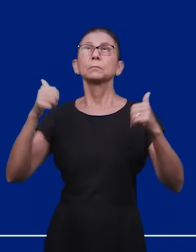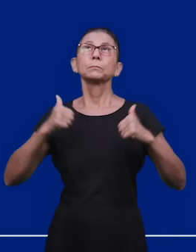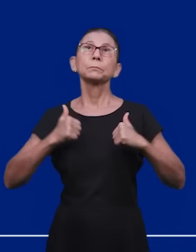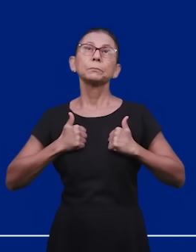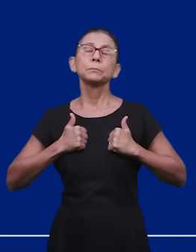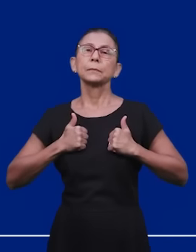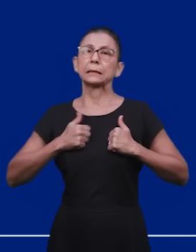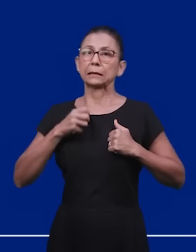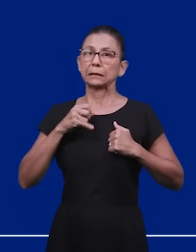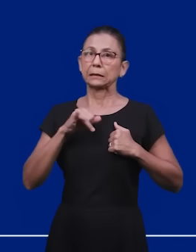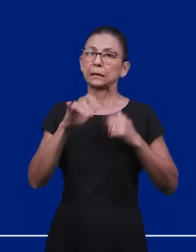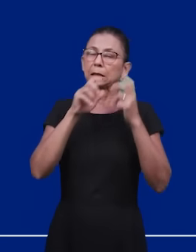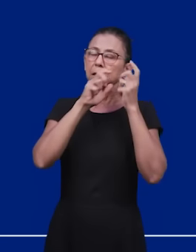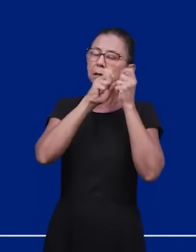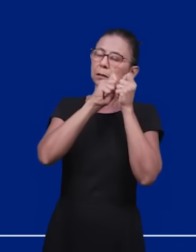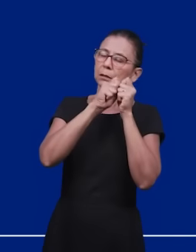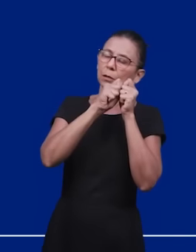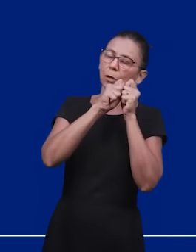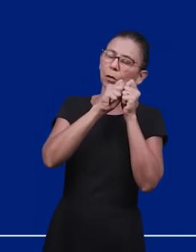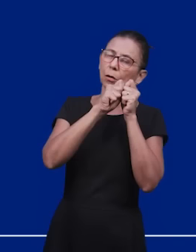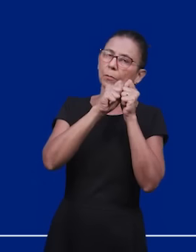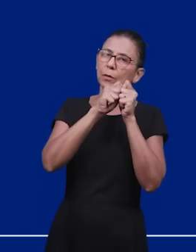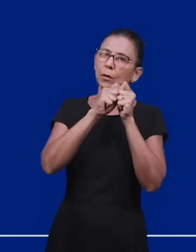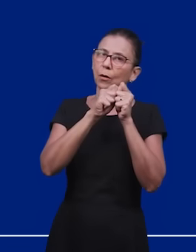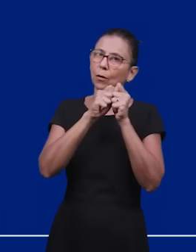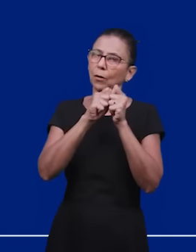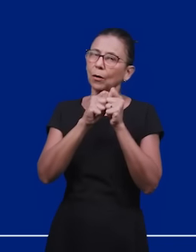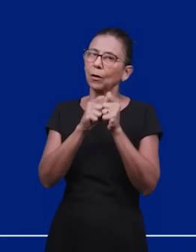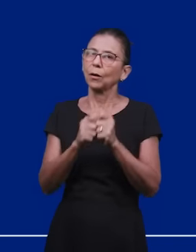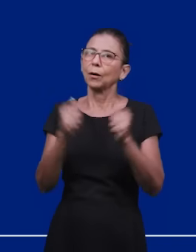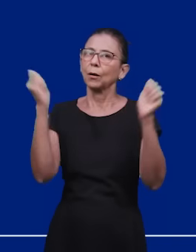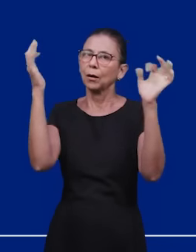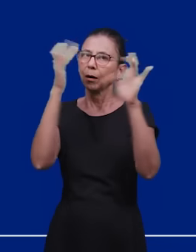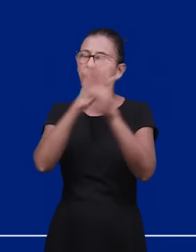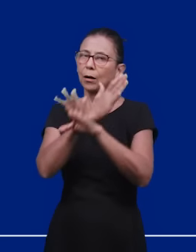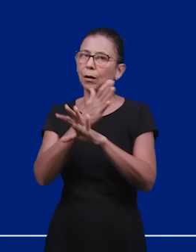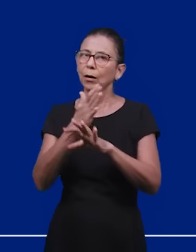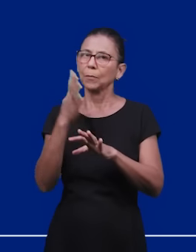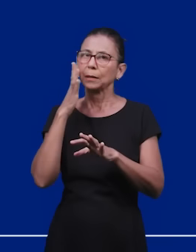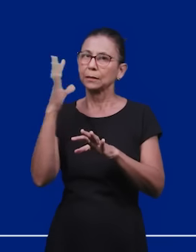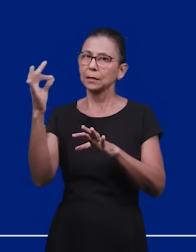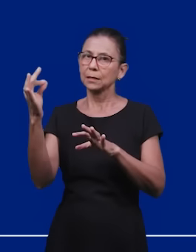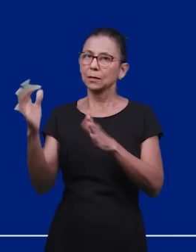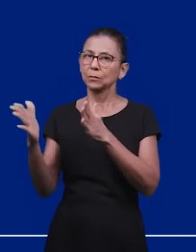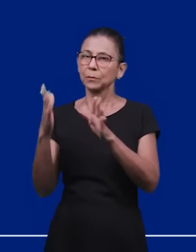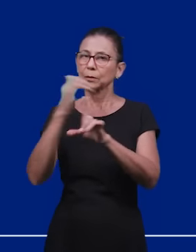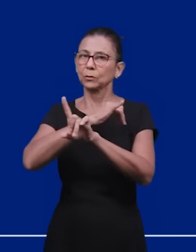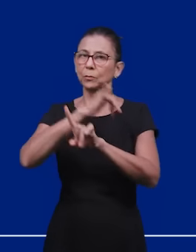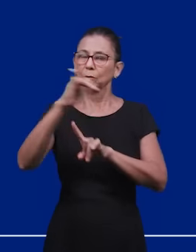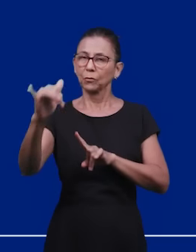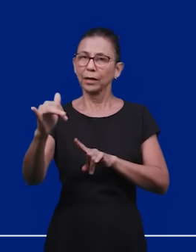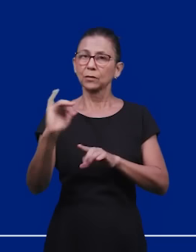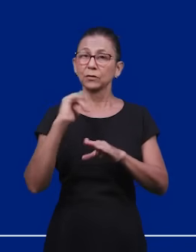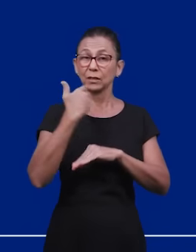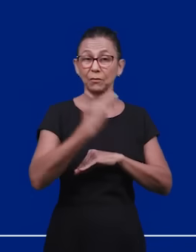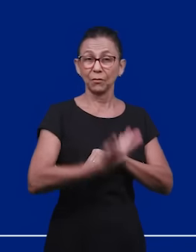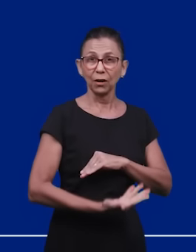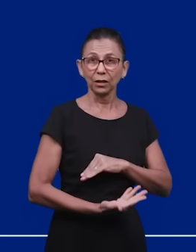Quem dorme está desligado do momento profético que vivemos. Obrigada, Márcia, ou Maria Márcia,